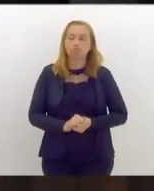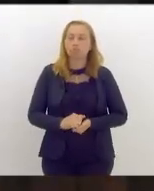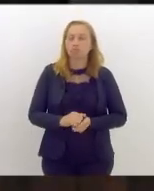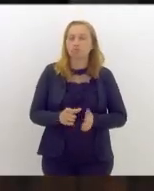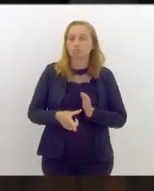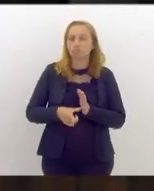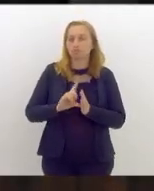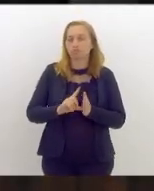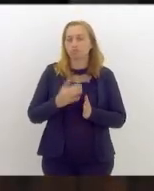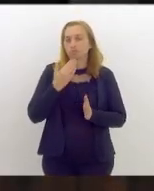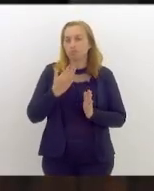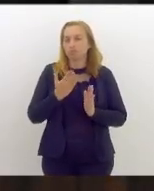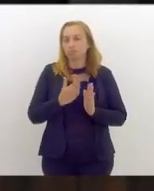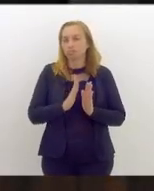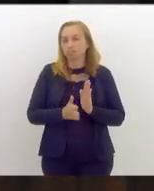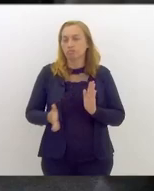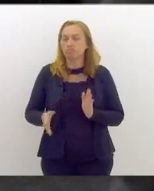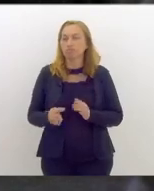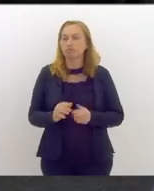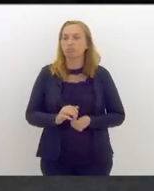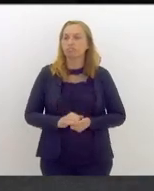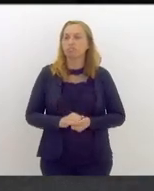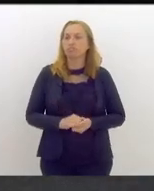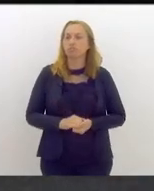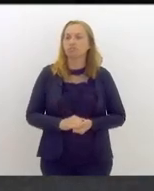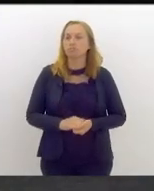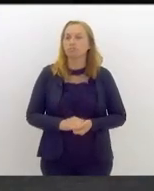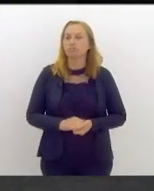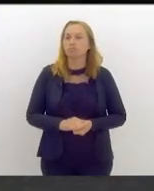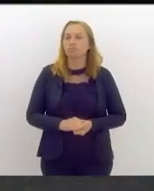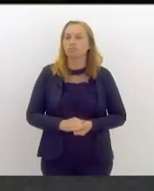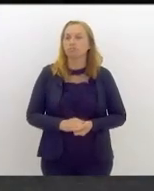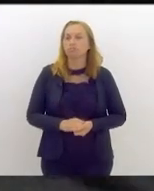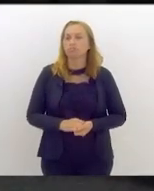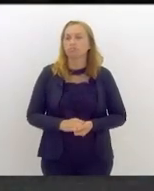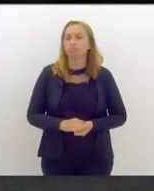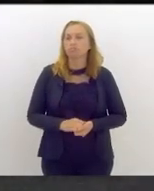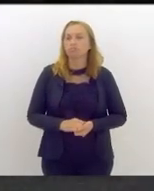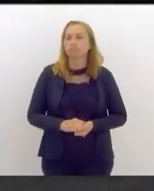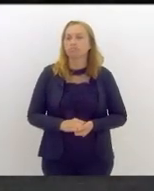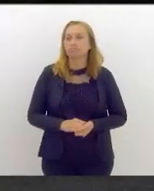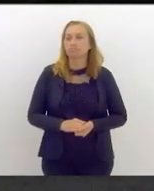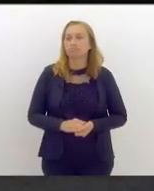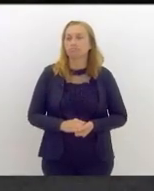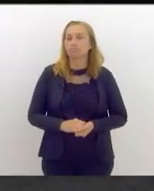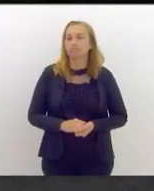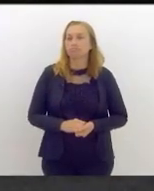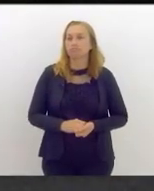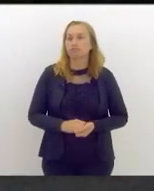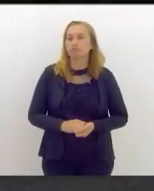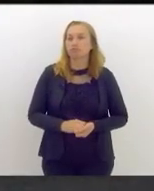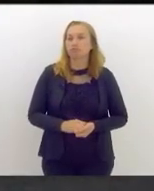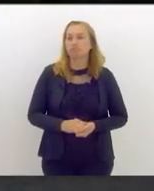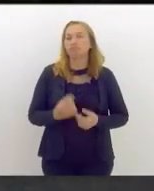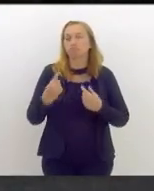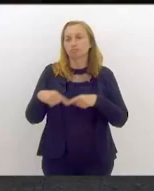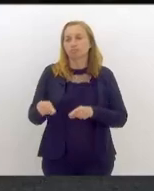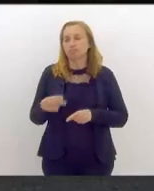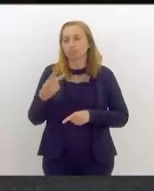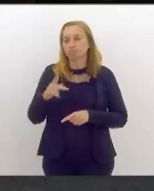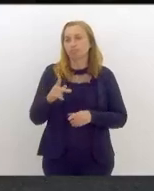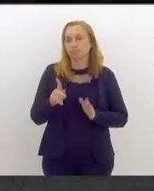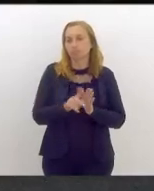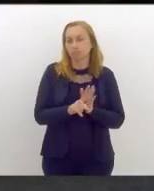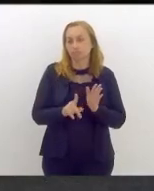de ordem eu só queria deixar conseguir nada que é o microfone que Embora tenha divergido do projeto de vossa excelência para